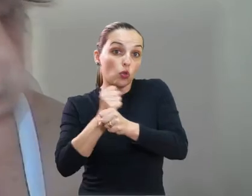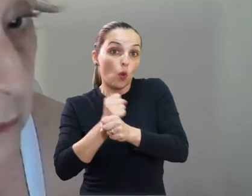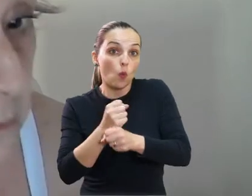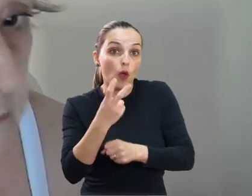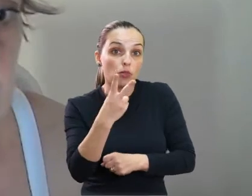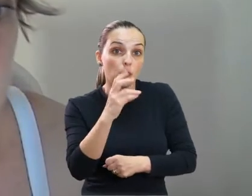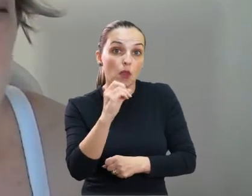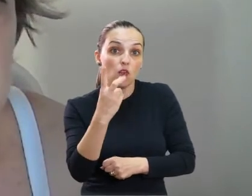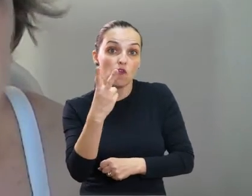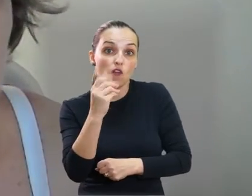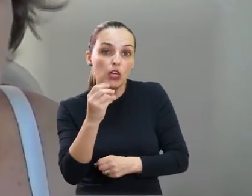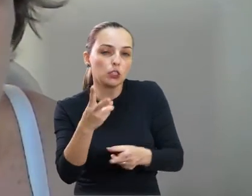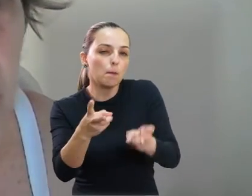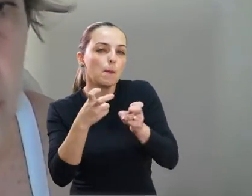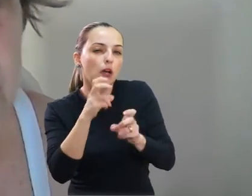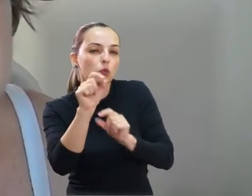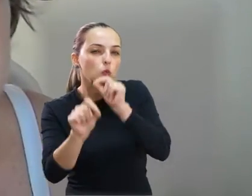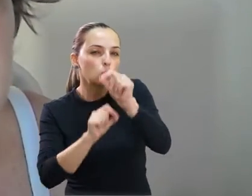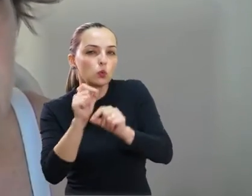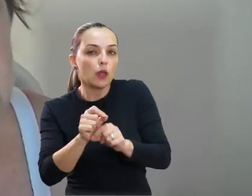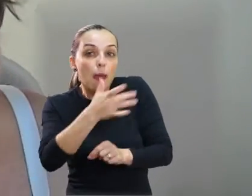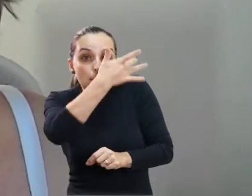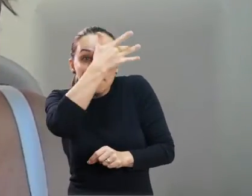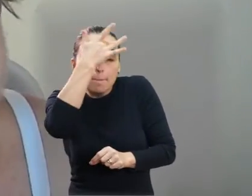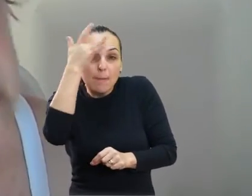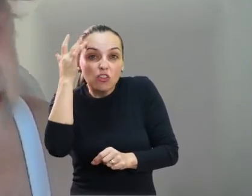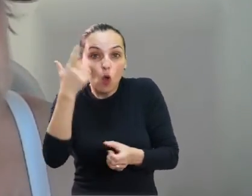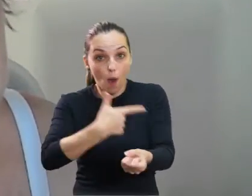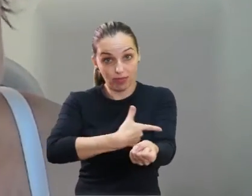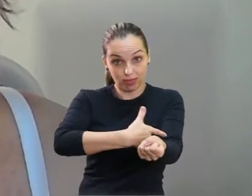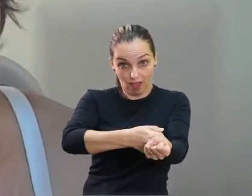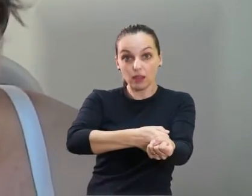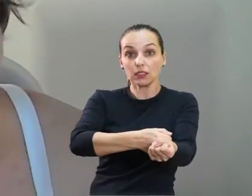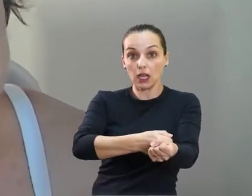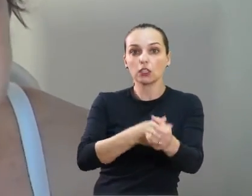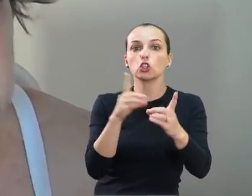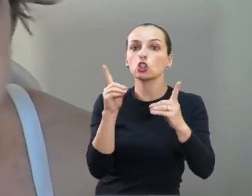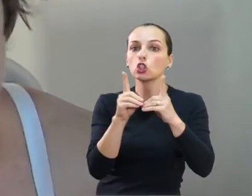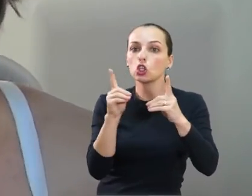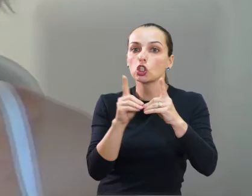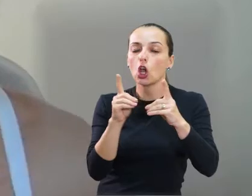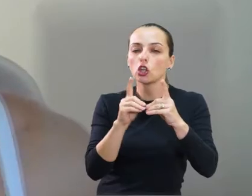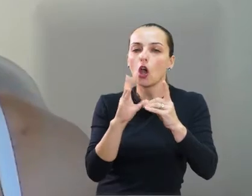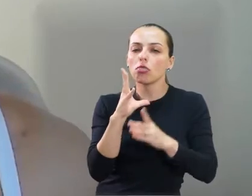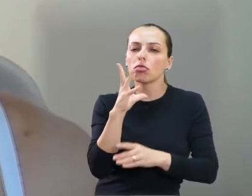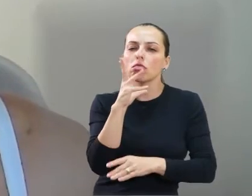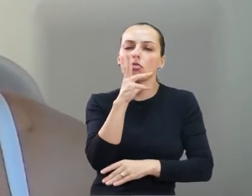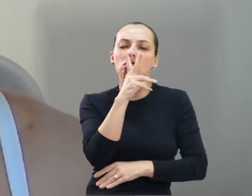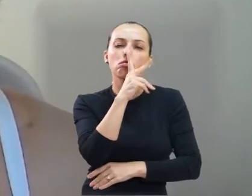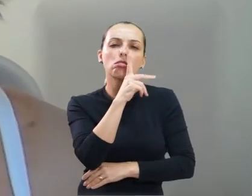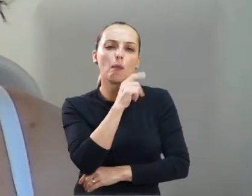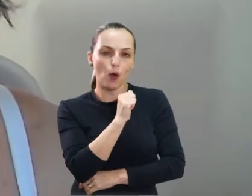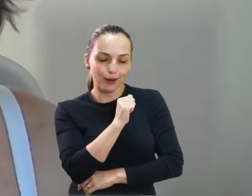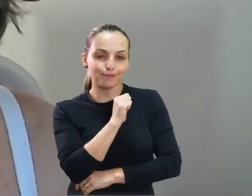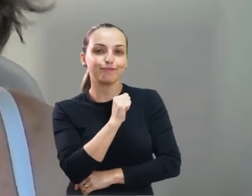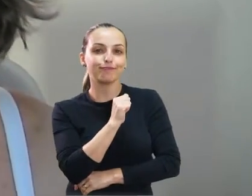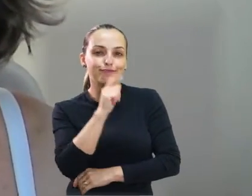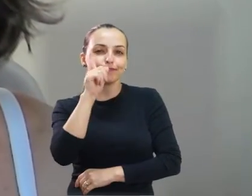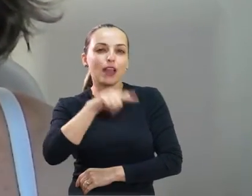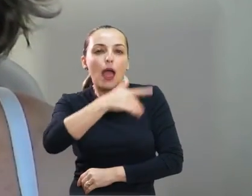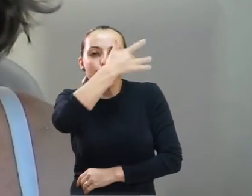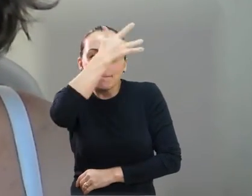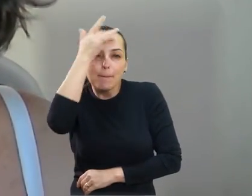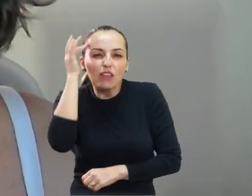neste ano são alguns diagnósticos tardios. Seja, a pessoa faz o diagnóstico já